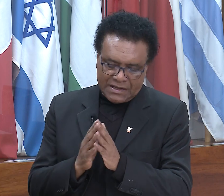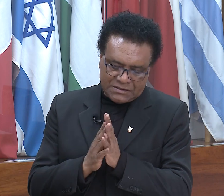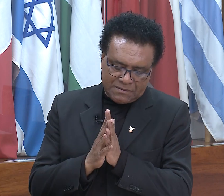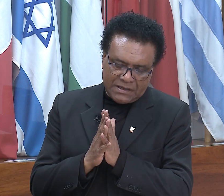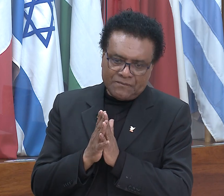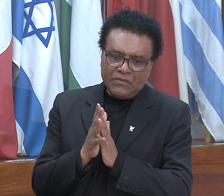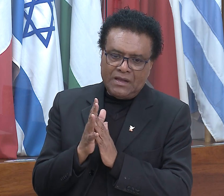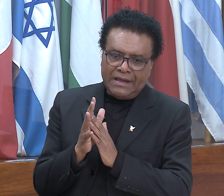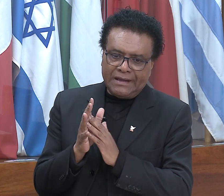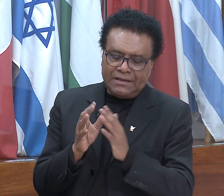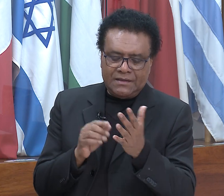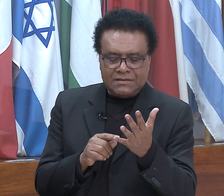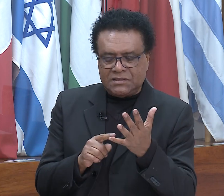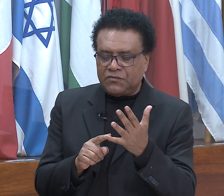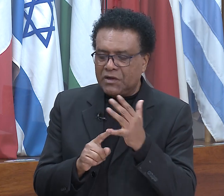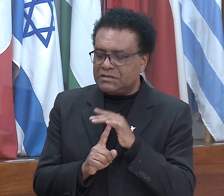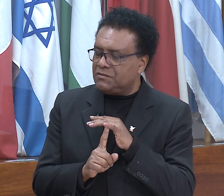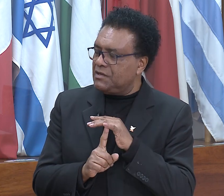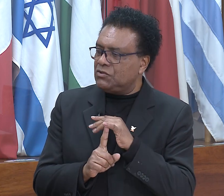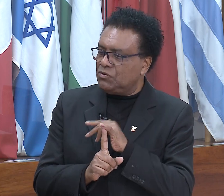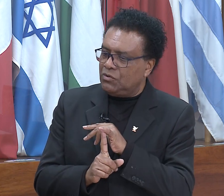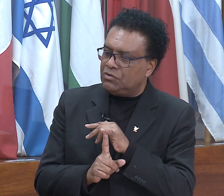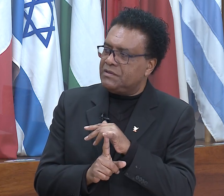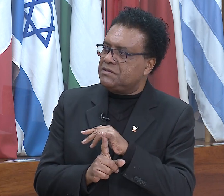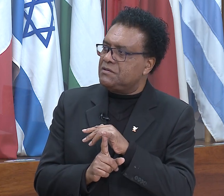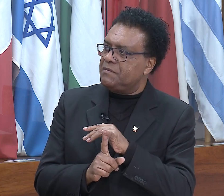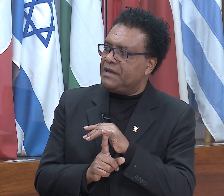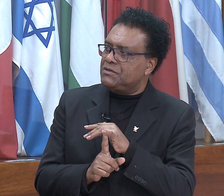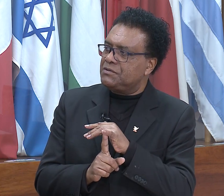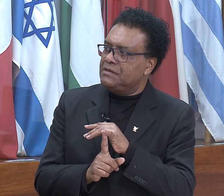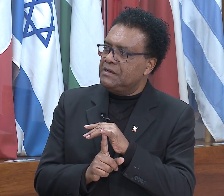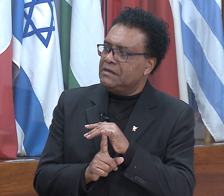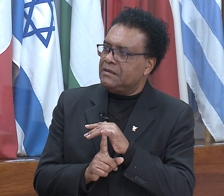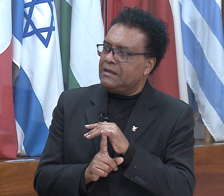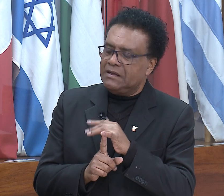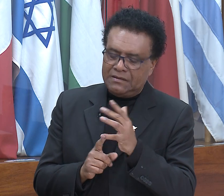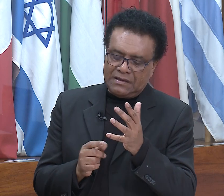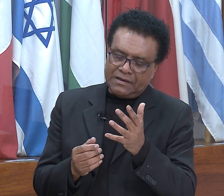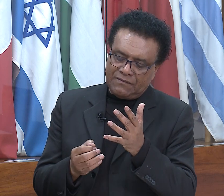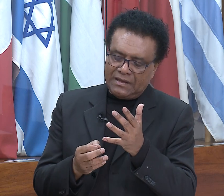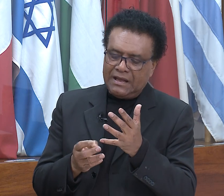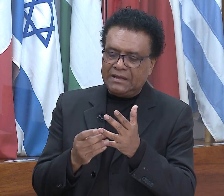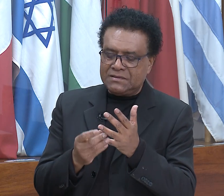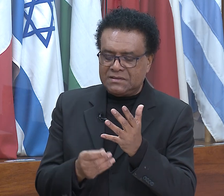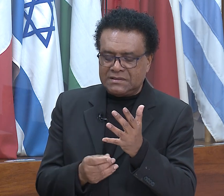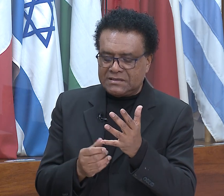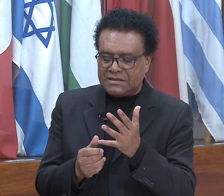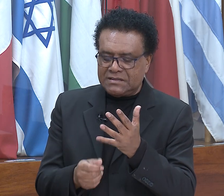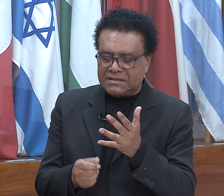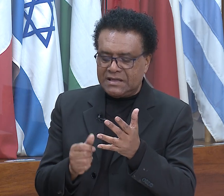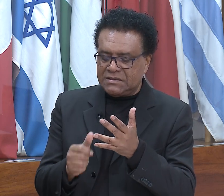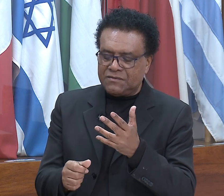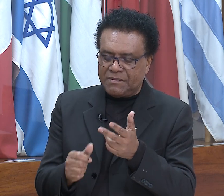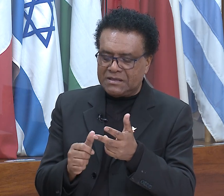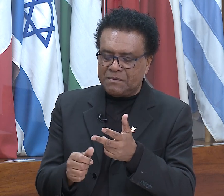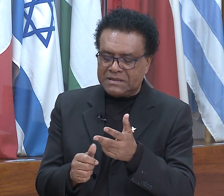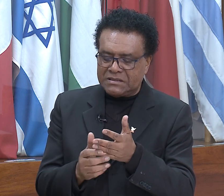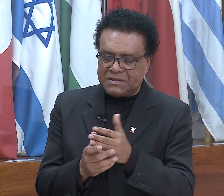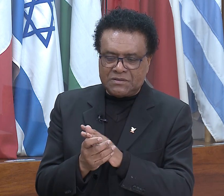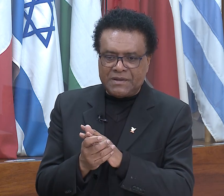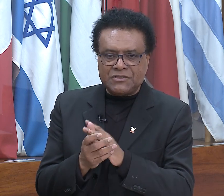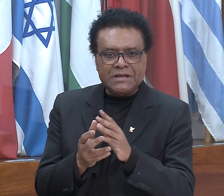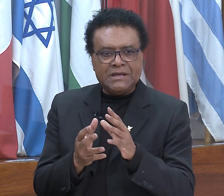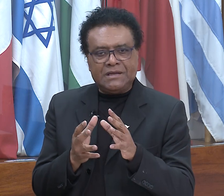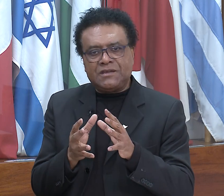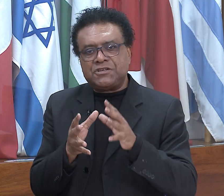você fez faculdade também é que se esforça durante todo o ensino médio né claro que vem lá das séries iniciais Ensino Fundamental